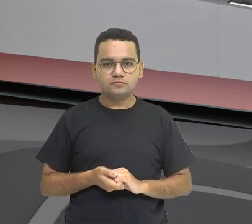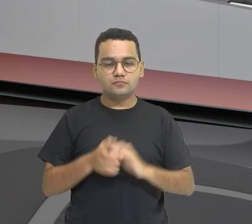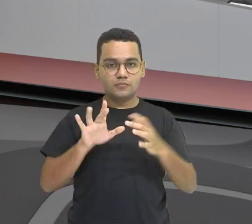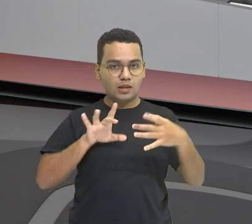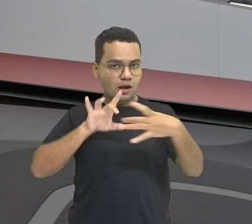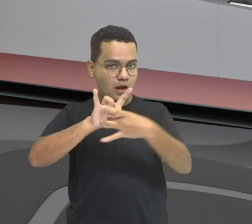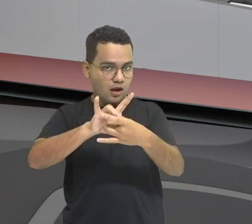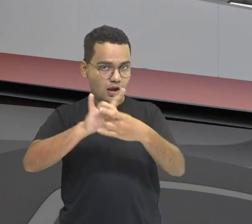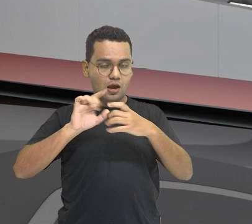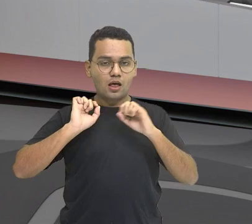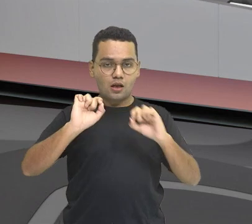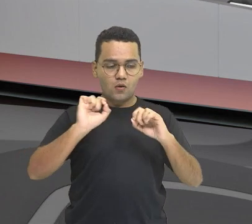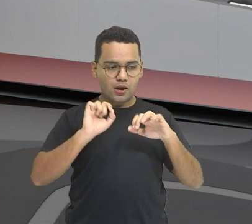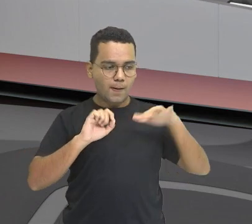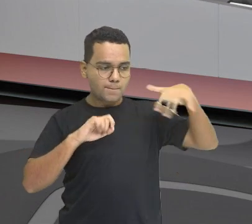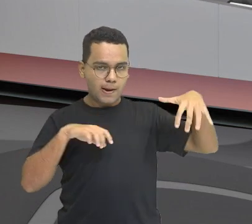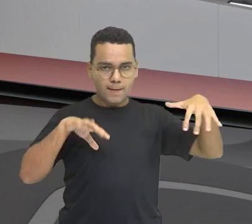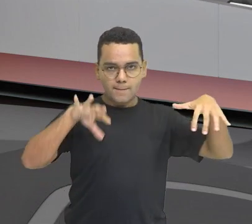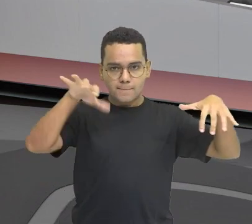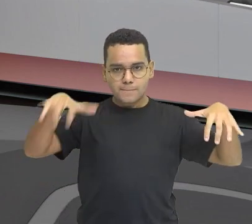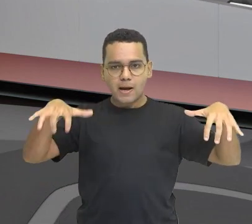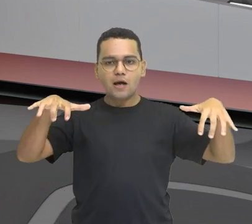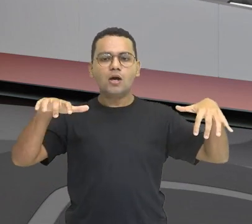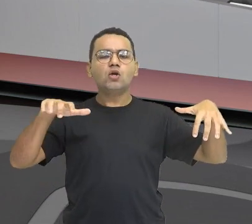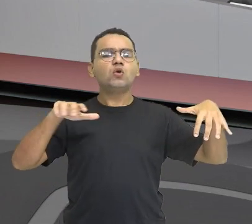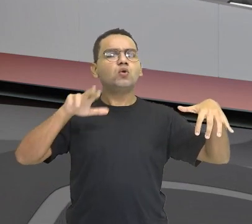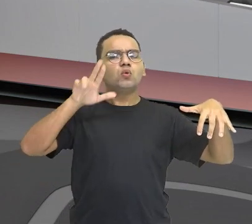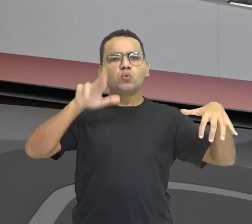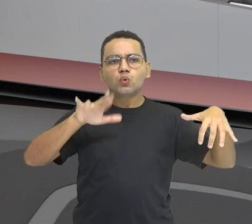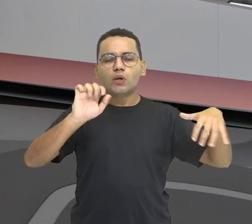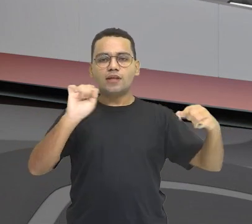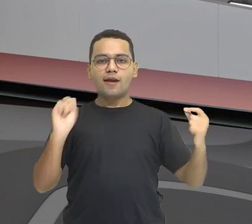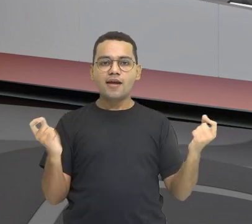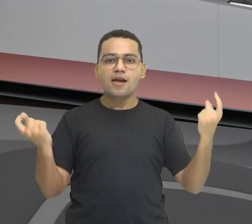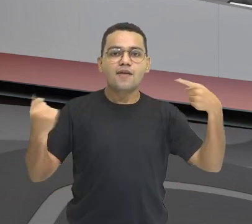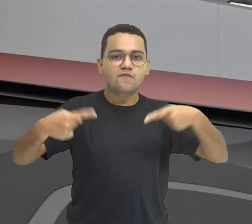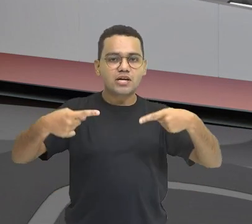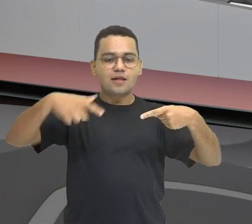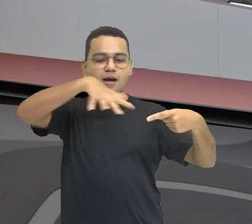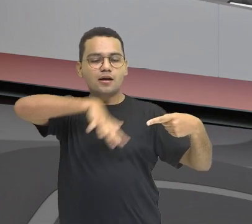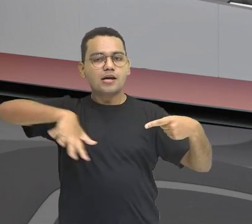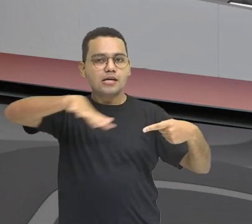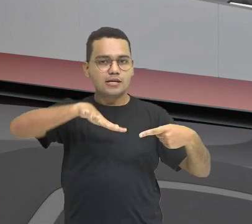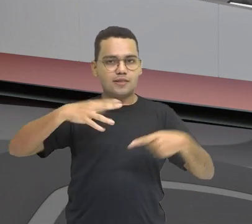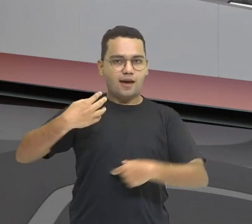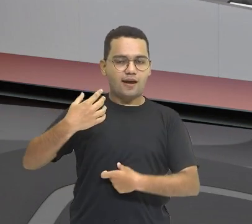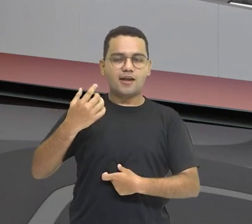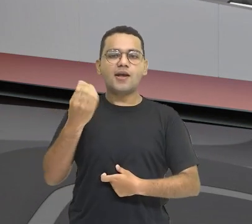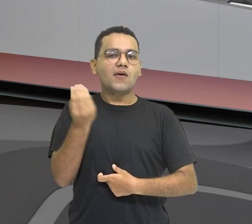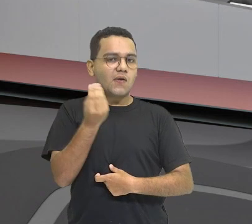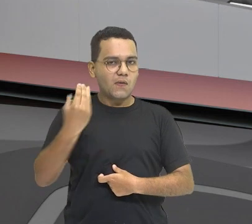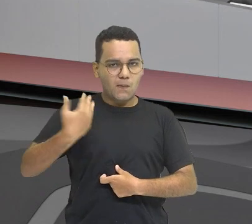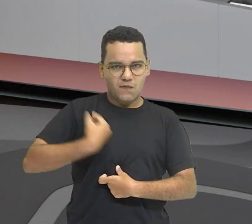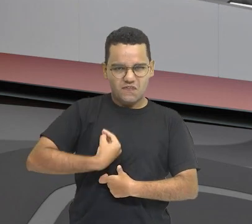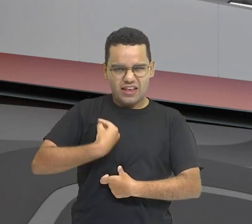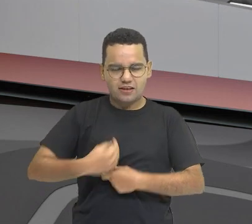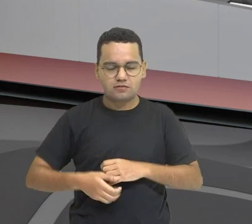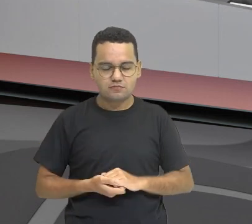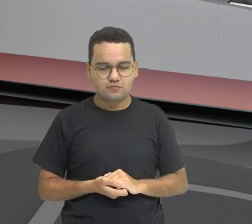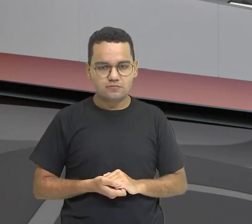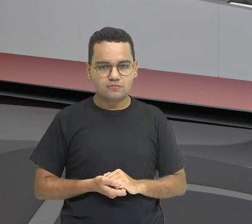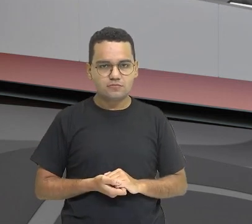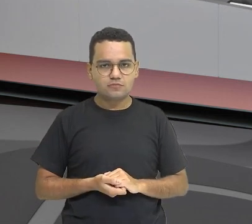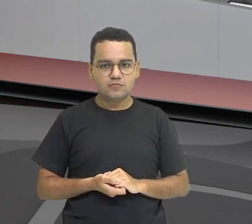duas superpotências, elas nunca terem se enfrentado do ponto de vista físico, tá bom? Vamos dar continuidade. Então, elas nunca